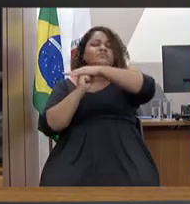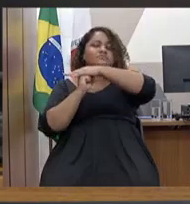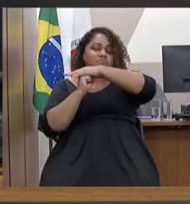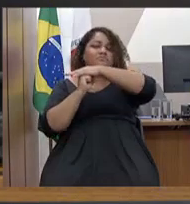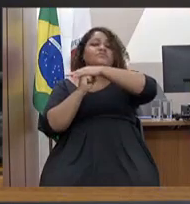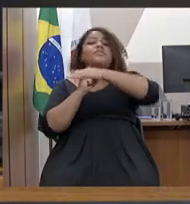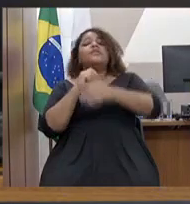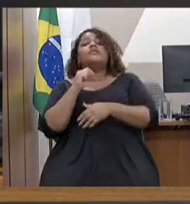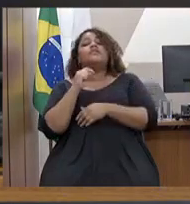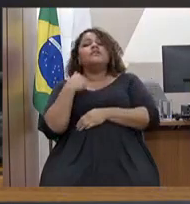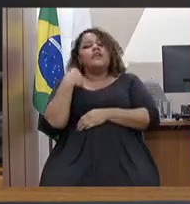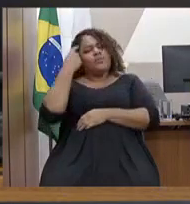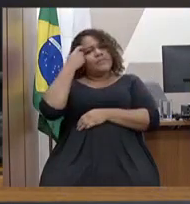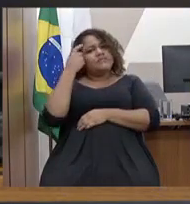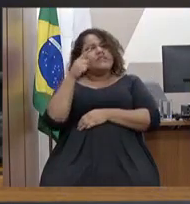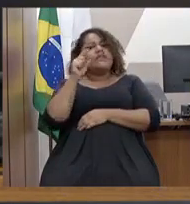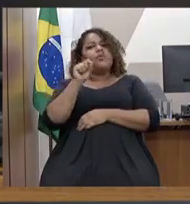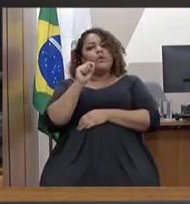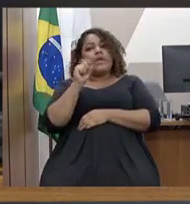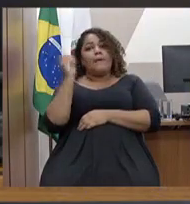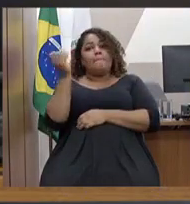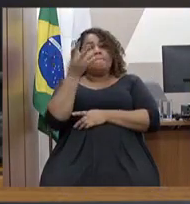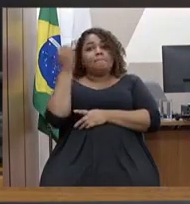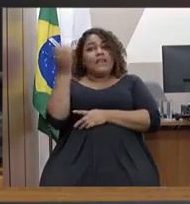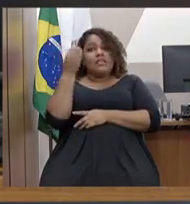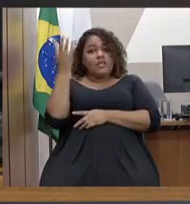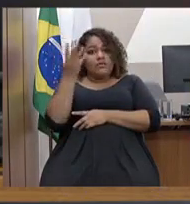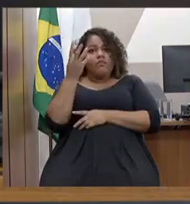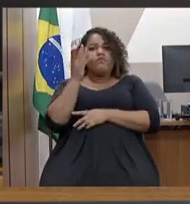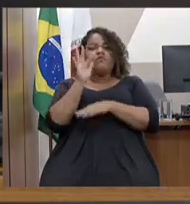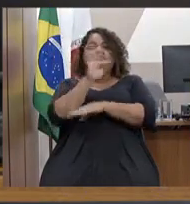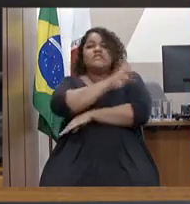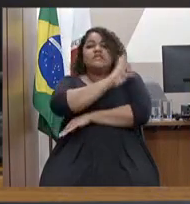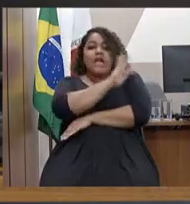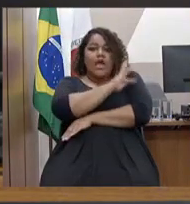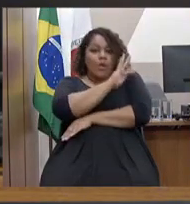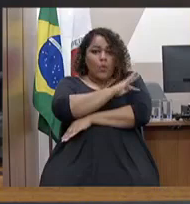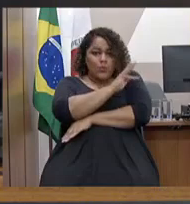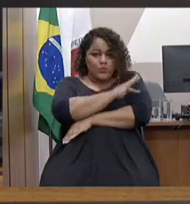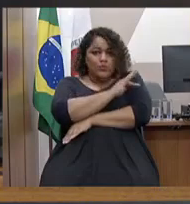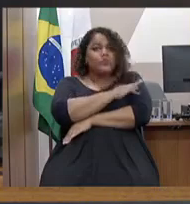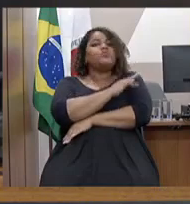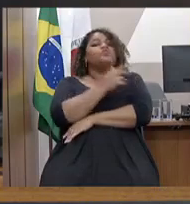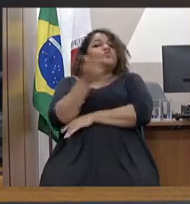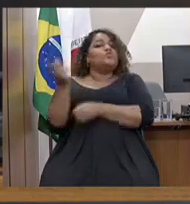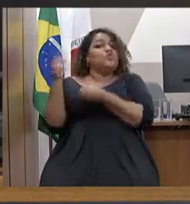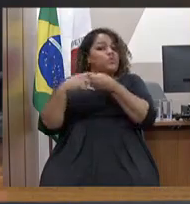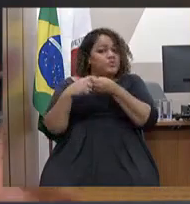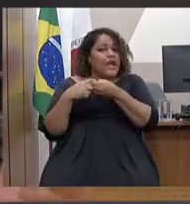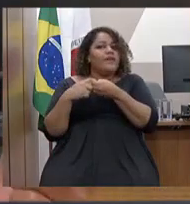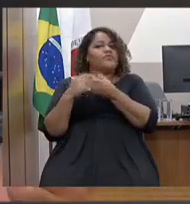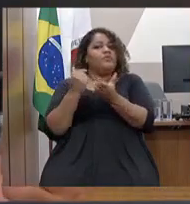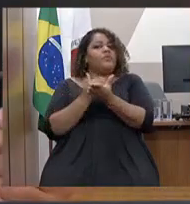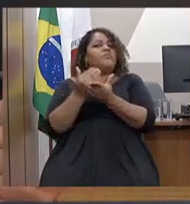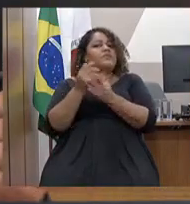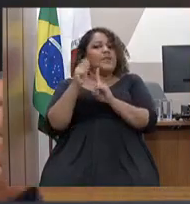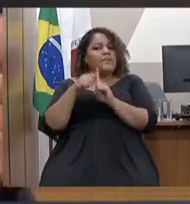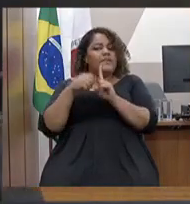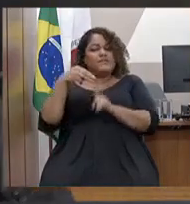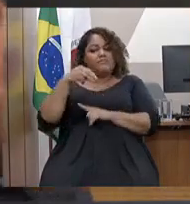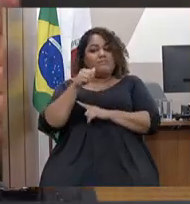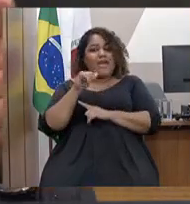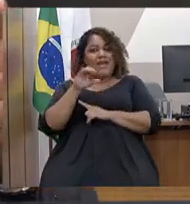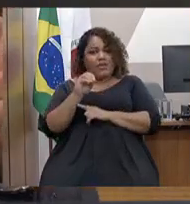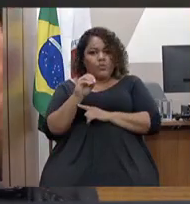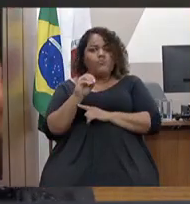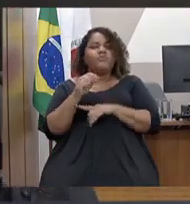voltar o plantão fiscal que não existe alguns anos fazer o plantão fiscal já em maio mas eu conversando com a fiscalização